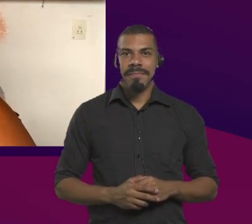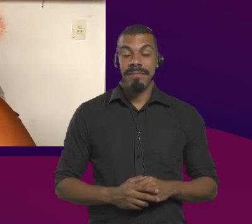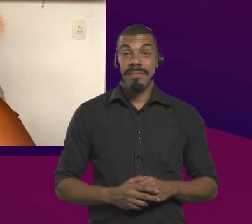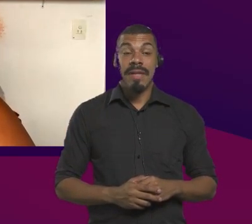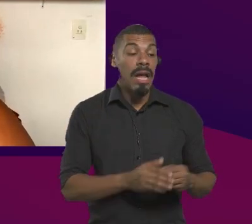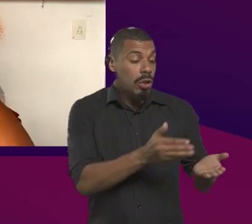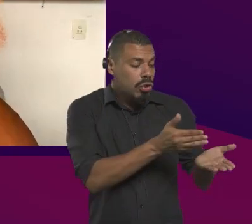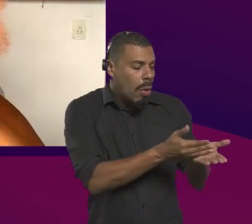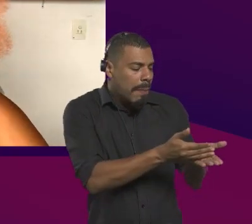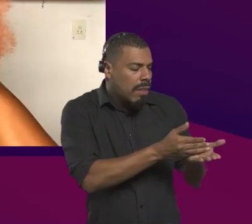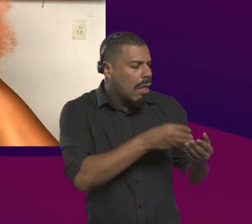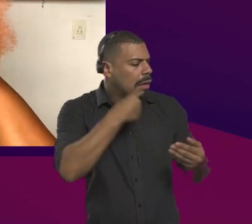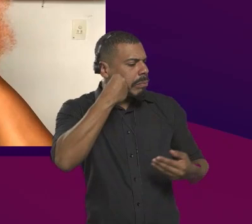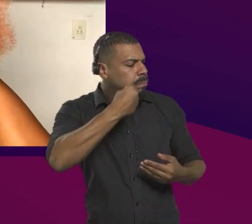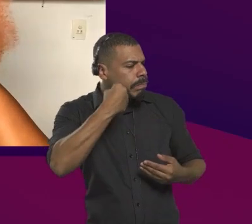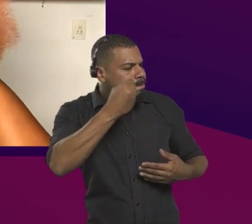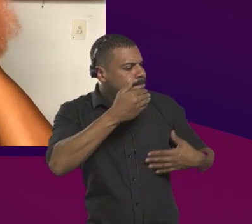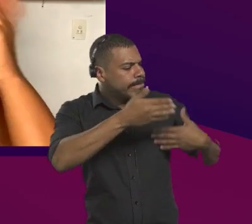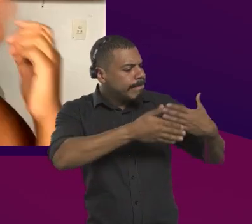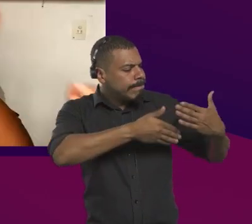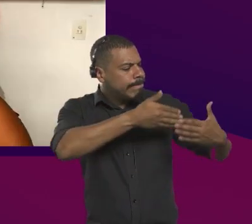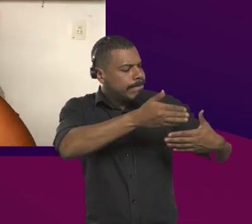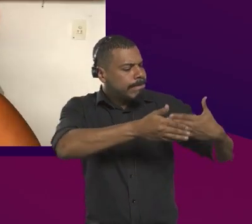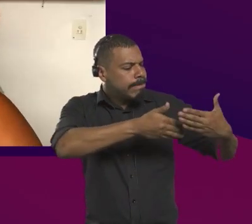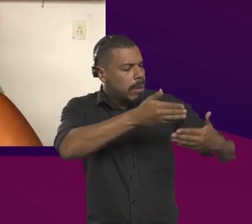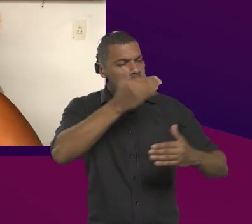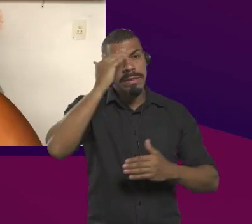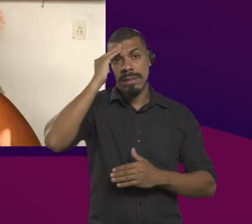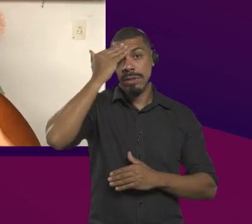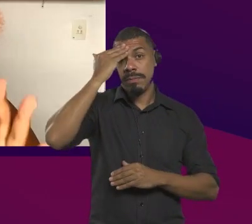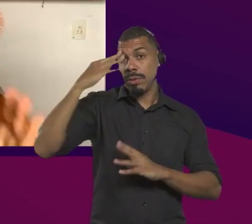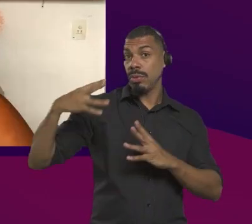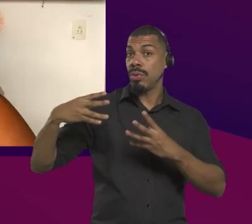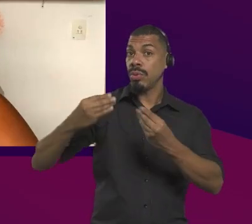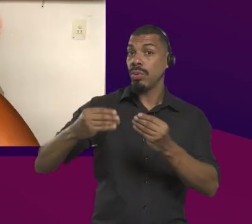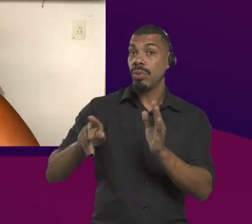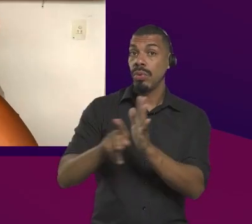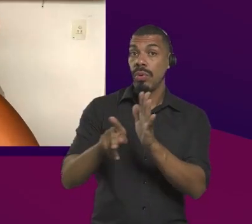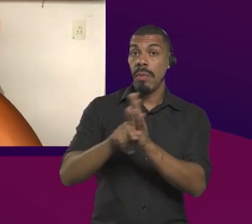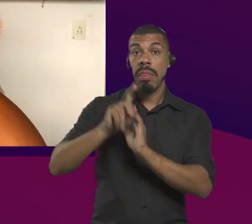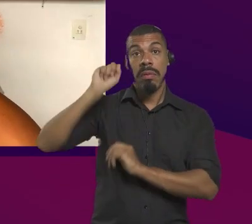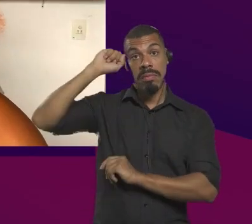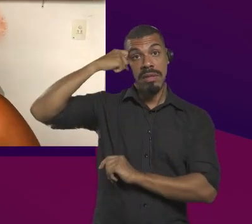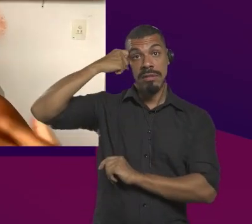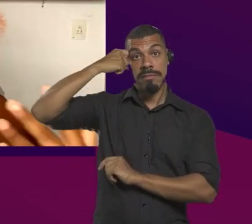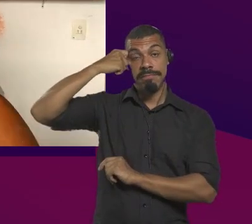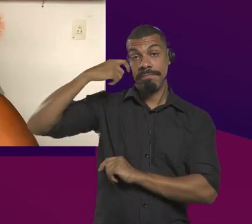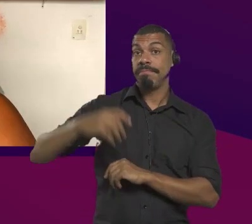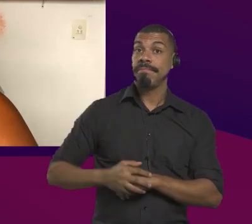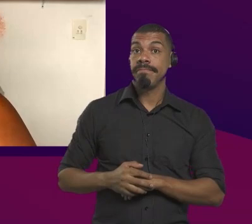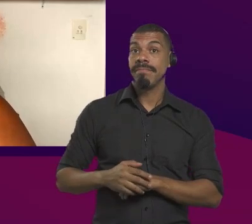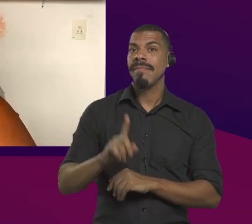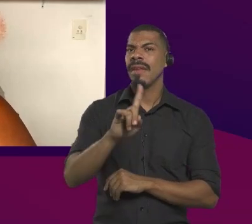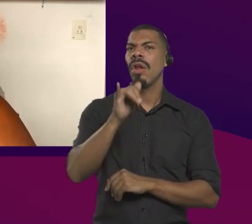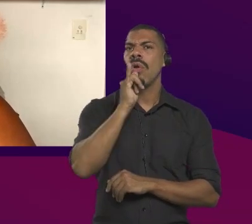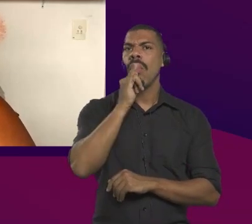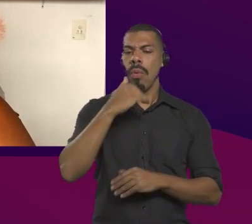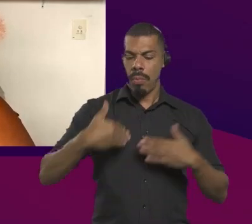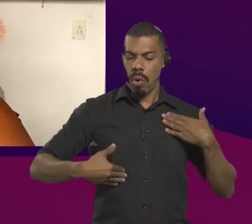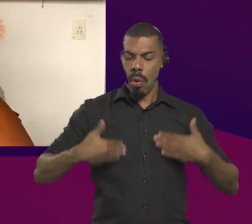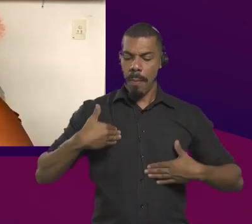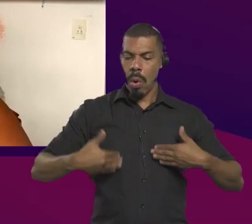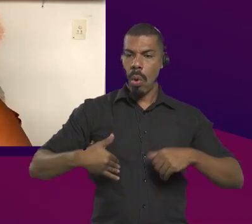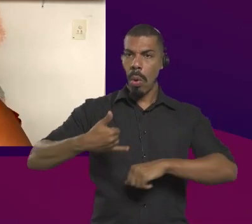Começou toda a minha jornada mesmo a partir do meu entendimento da minha negritude, na verdade. Não foi nem necessariamente com o meu